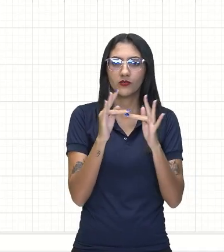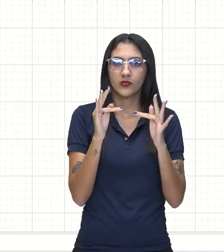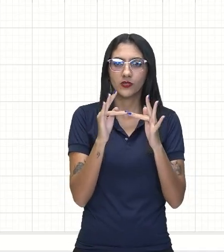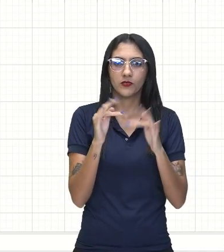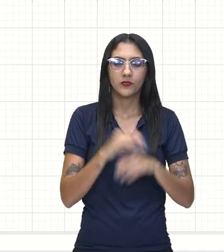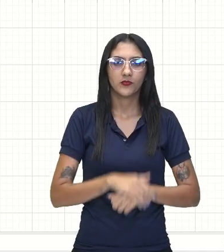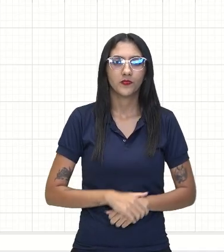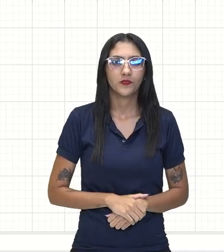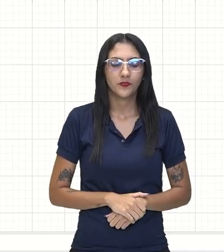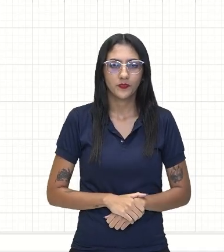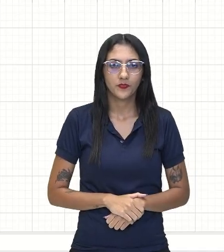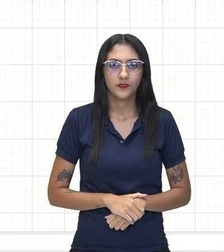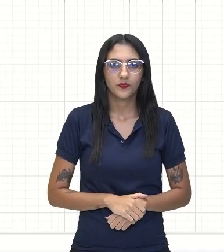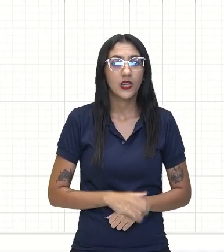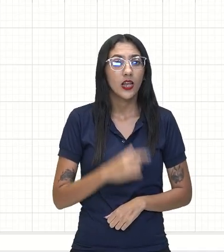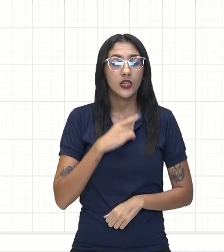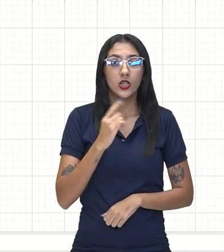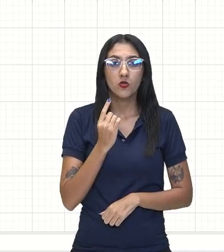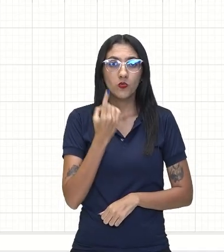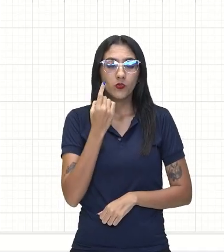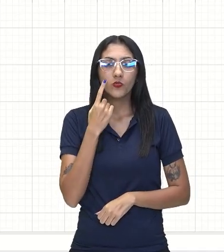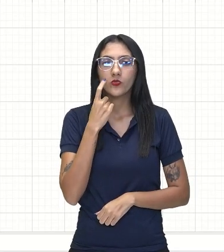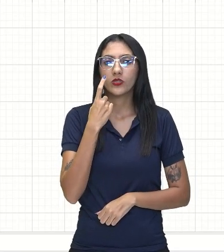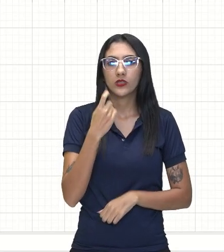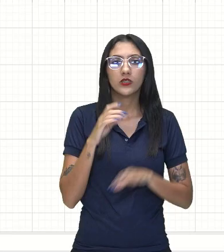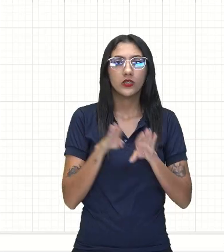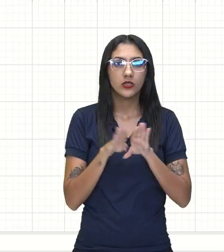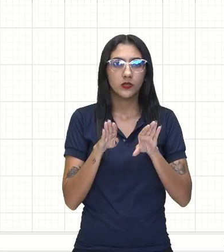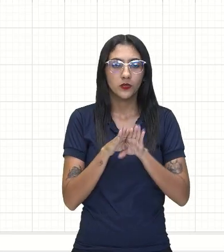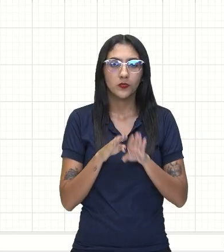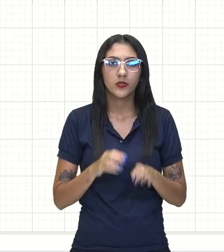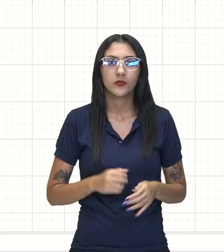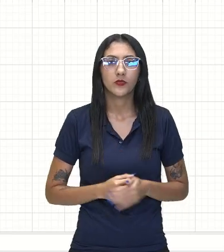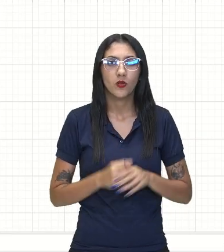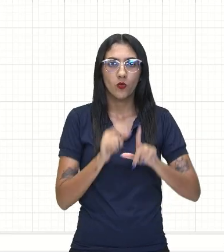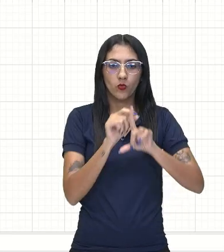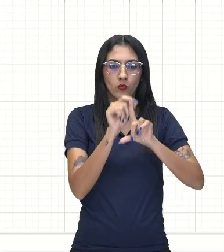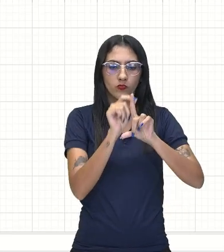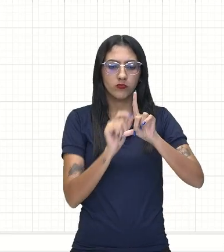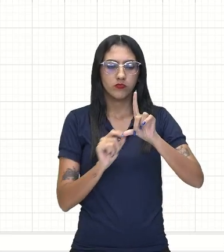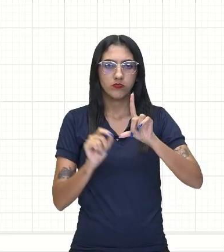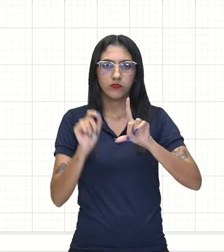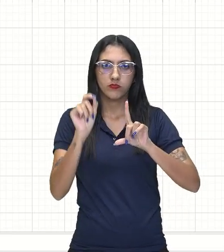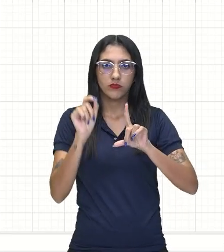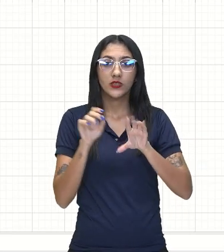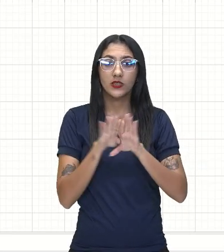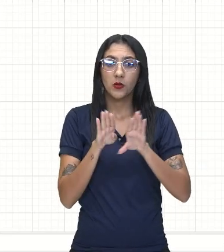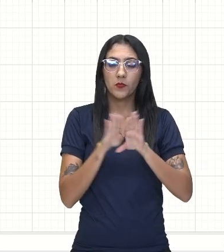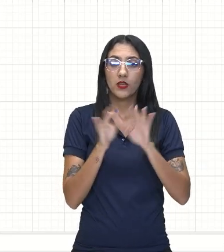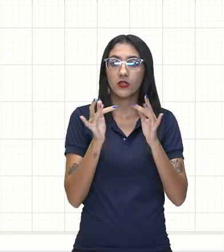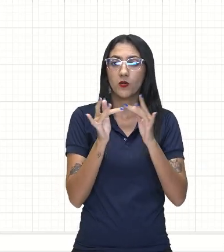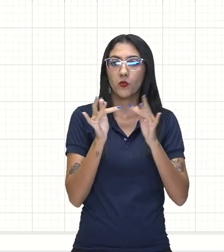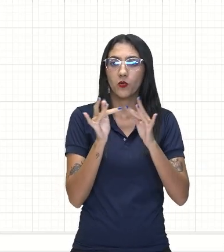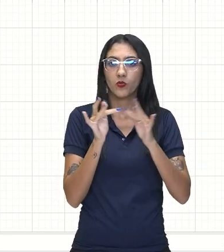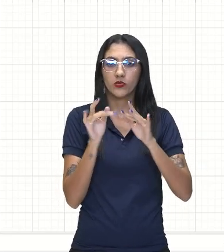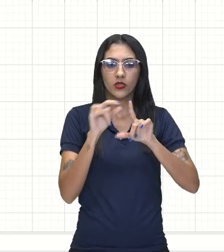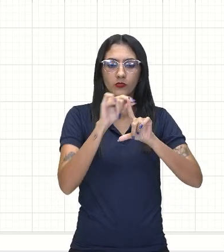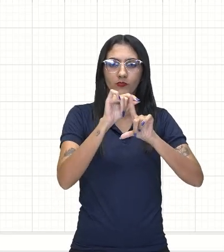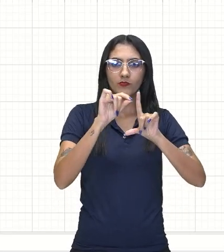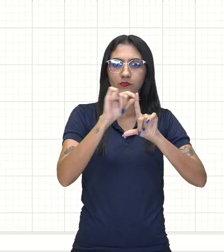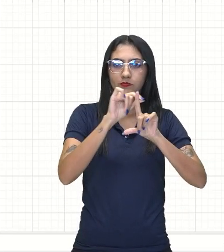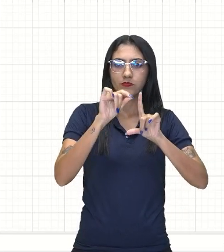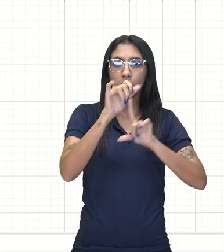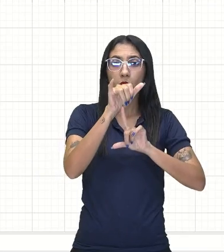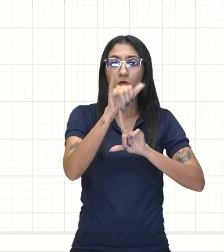E uma curiosidade, o gráfico também corta aqui o eixo y no ponto 3.